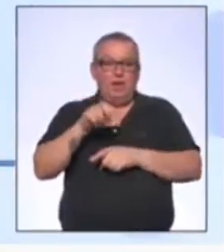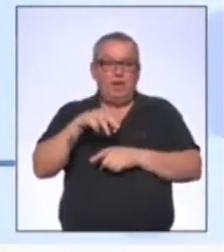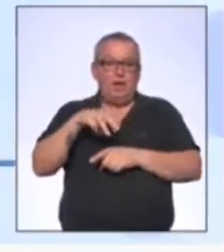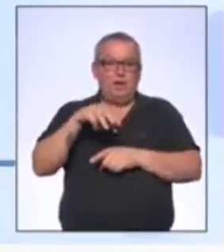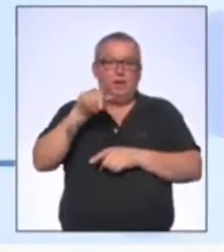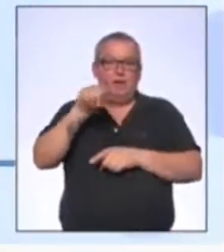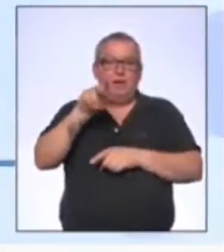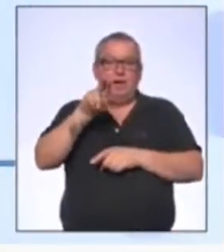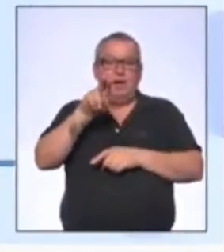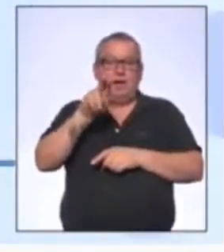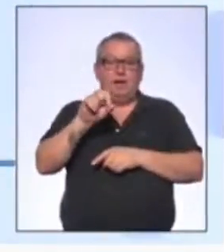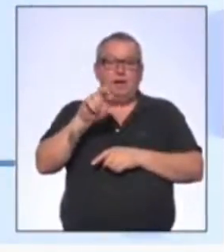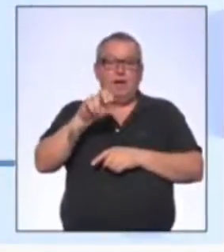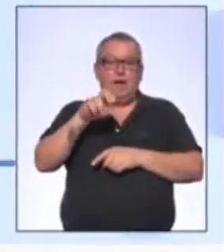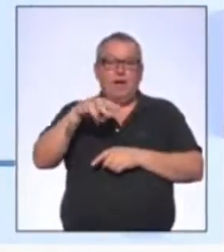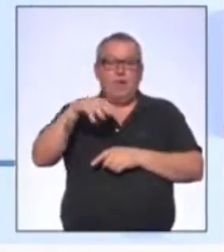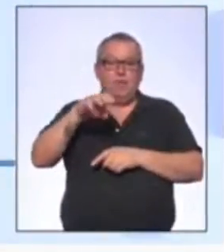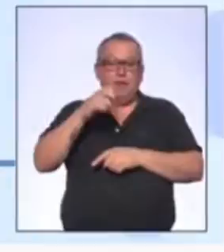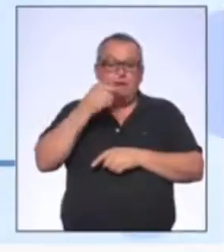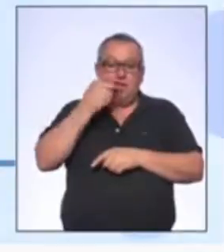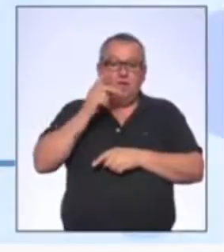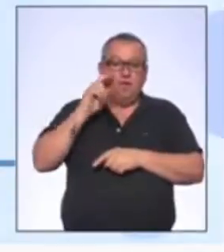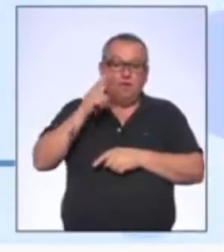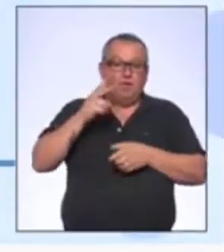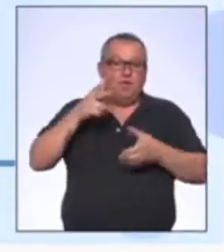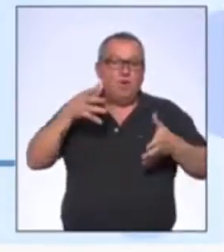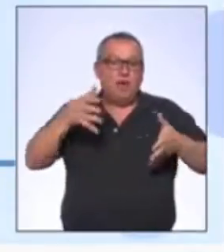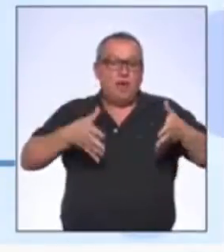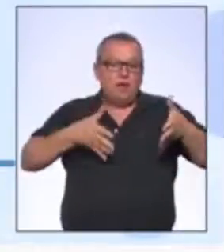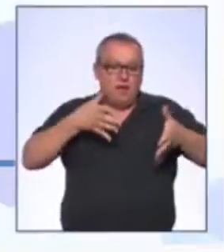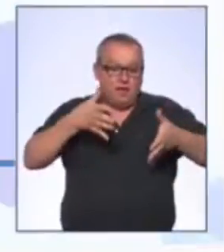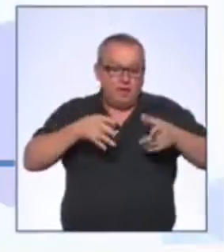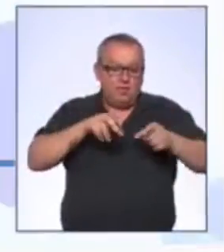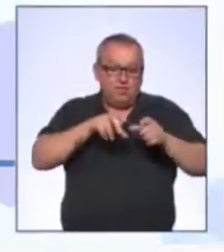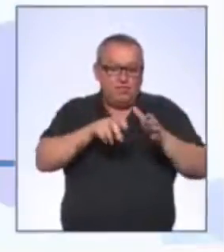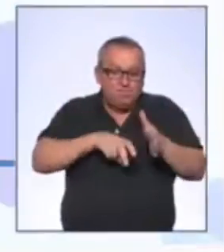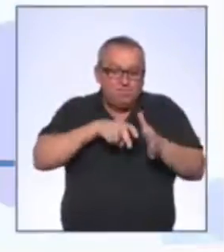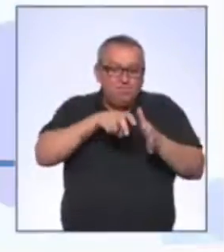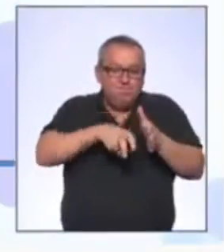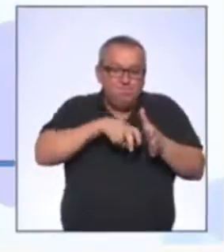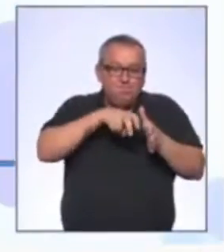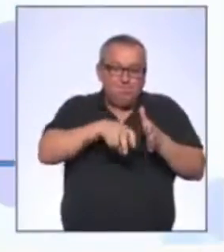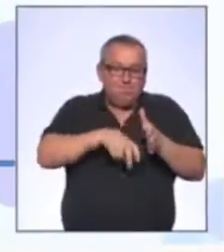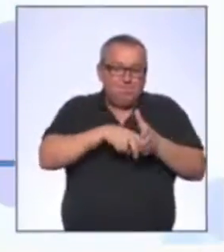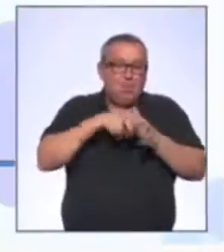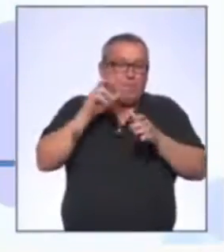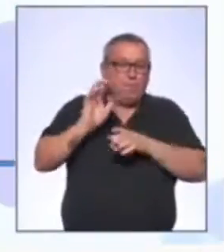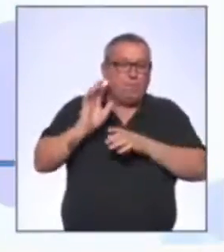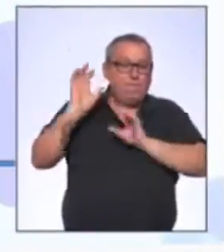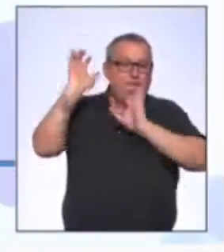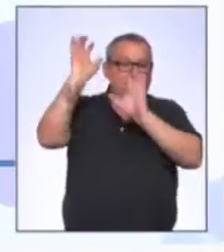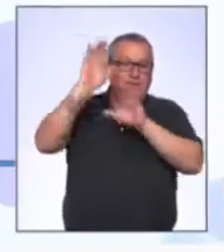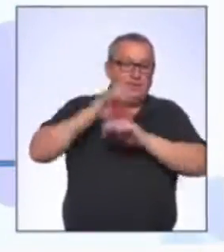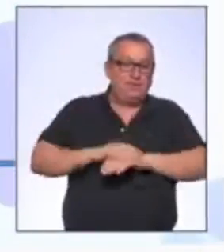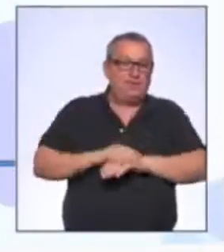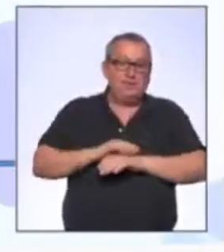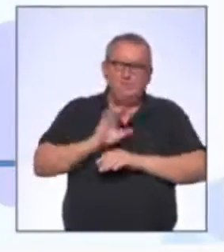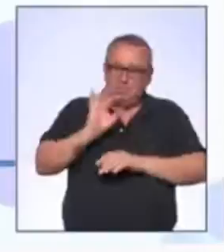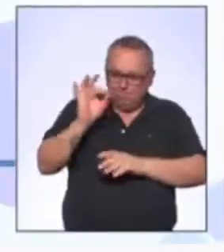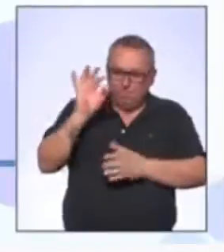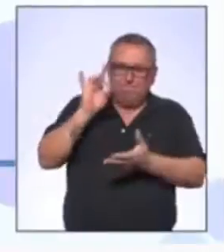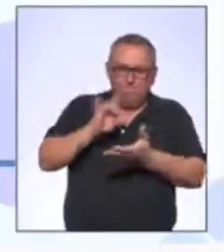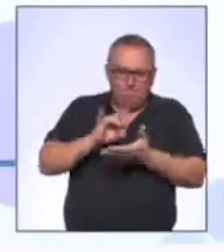o guilherme e o pietro falar de janeiro cadeirante jogando basquete então guilherme petry obrigada pela participação de vocês isso